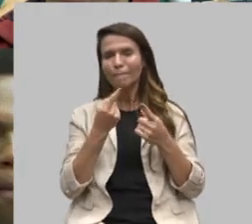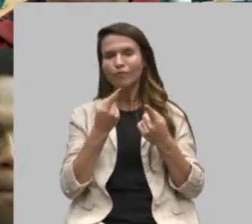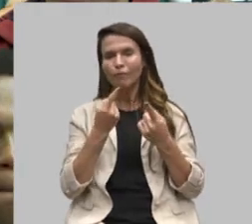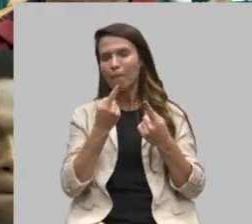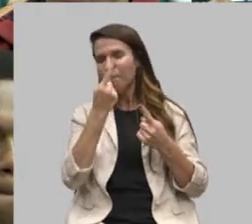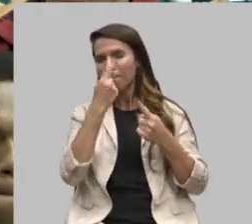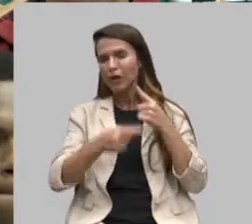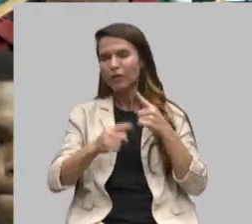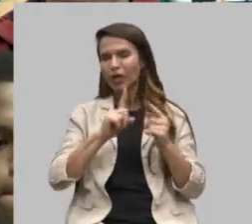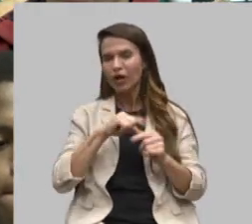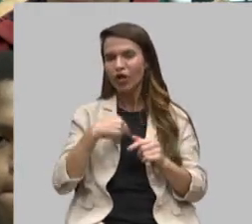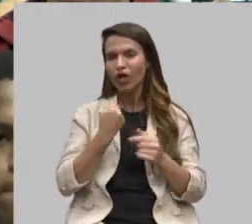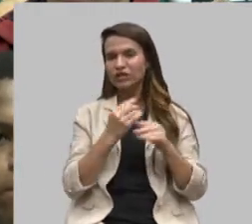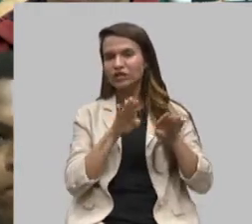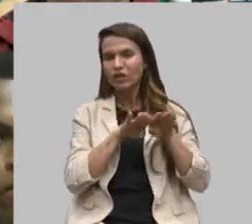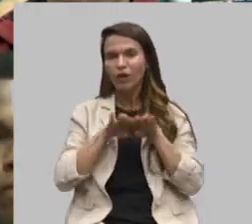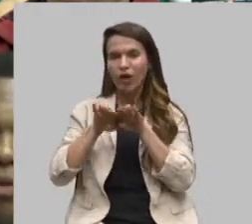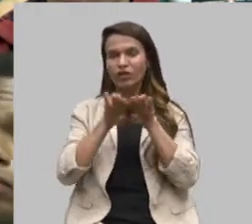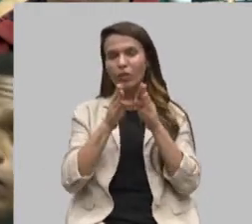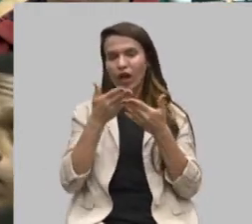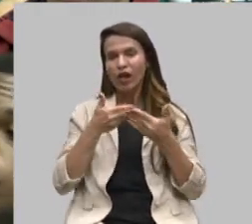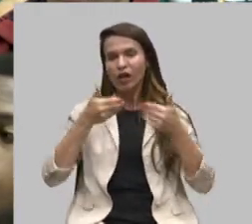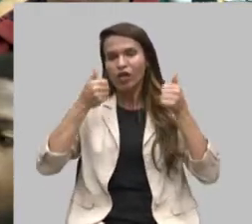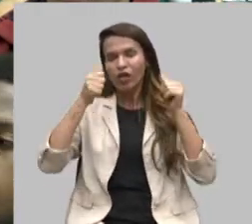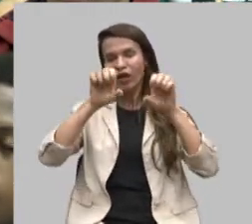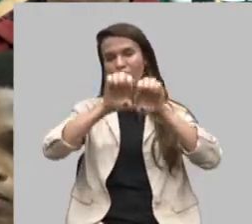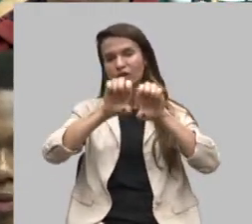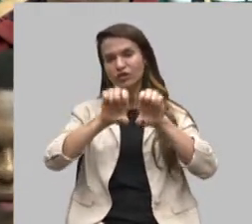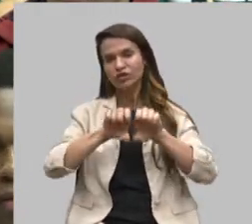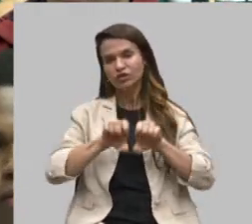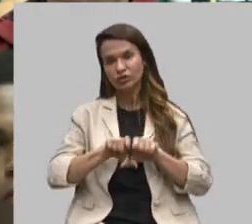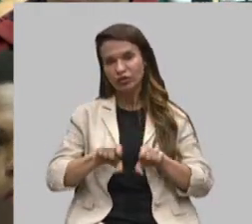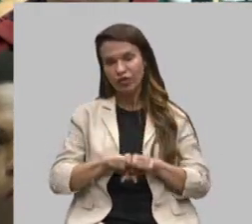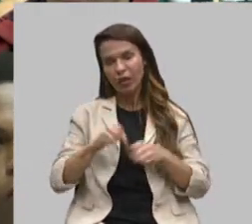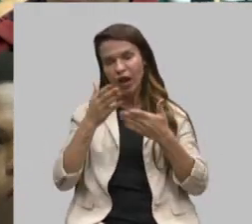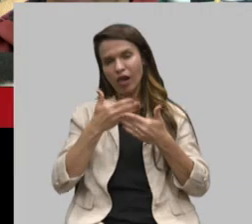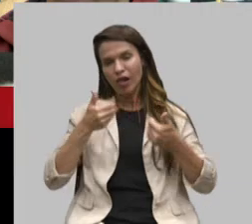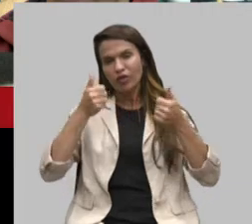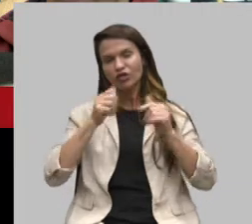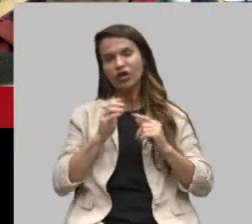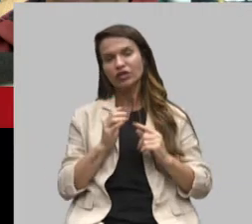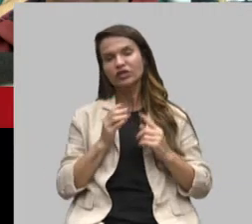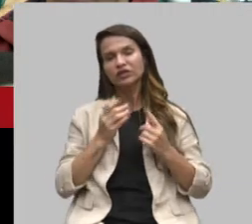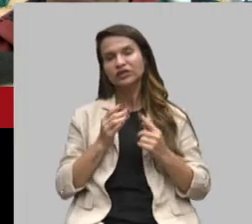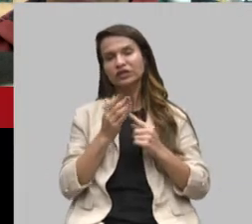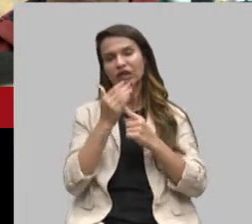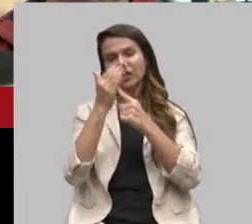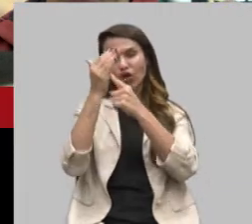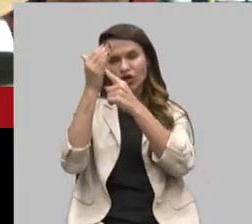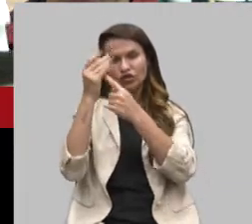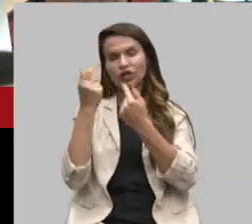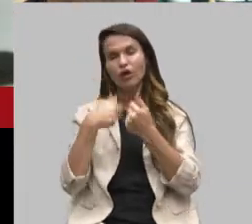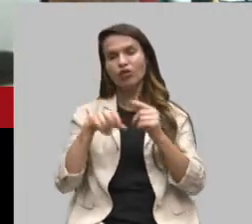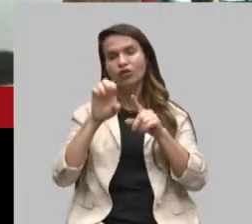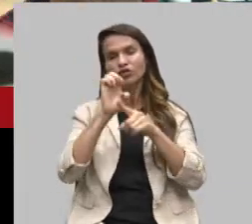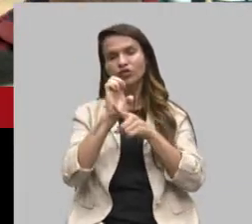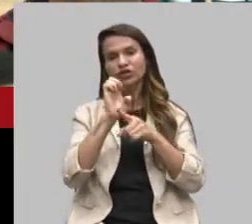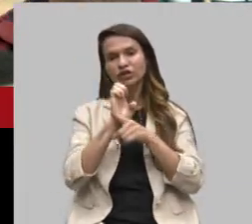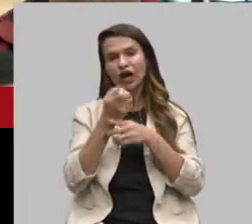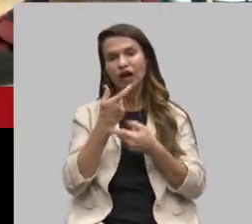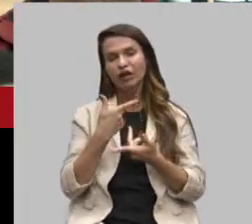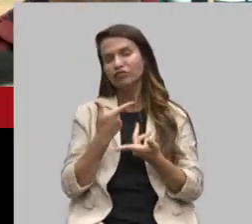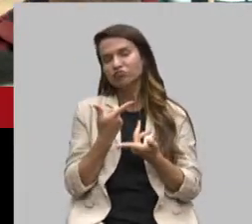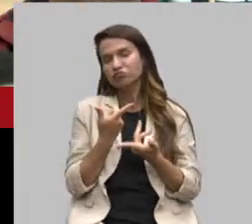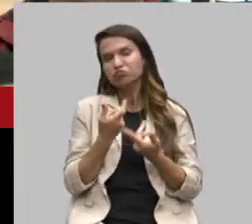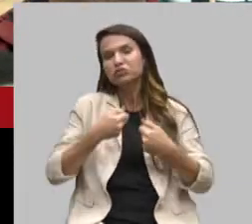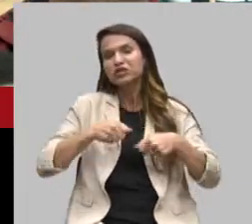esta igualdade numa melhoria da infraestrutura uma melhoria das tecnologias o que o estado teme para no usar isso o